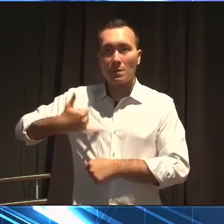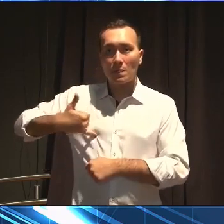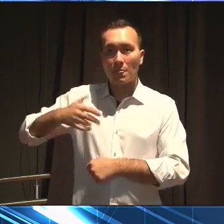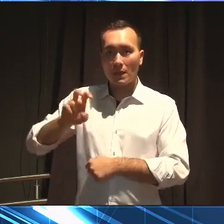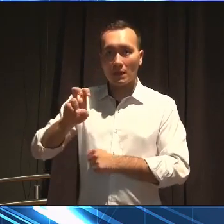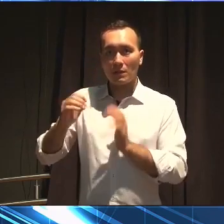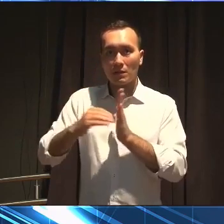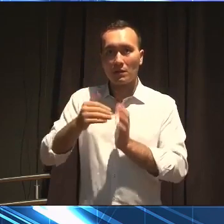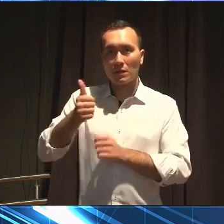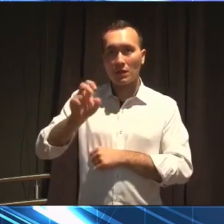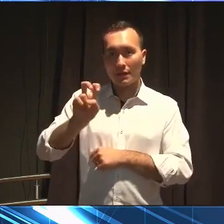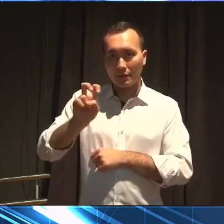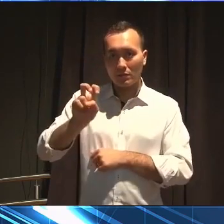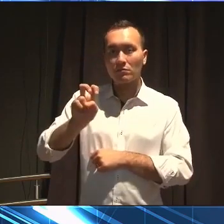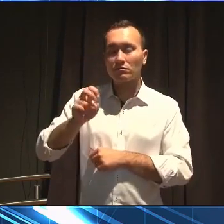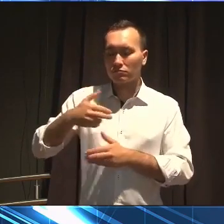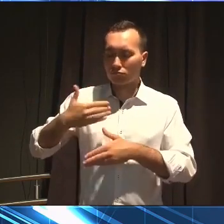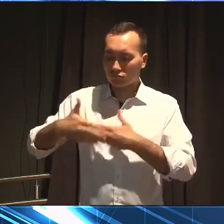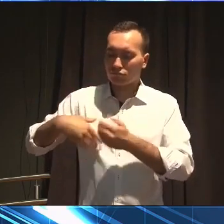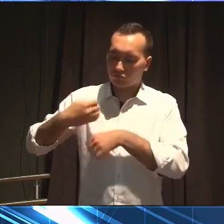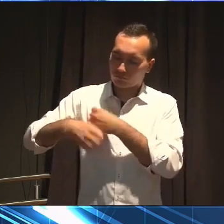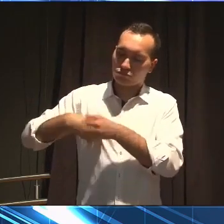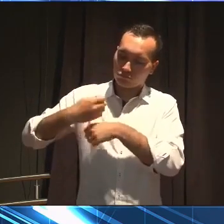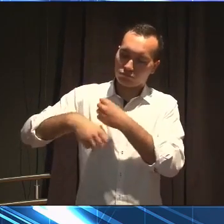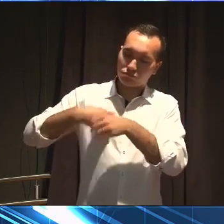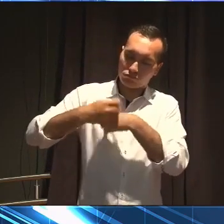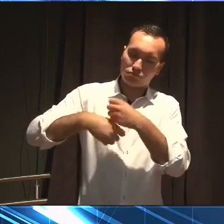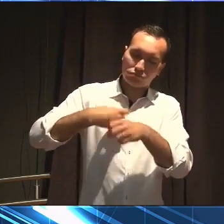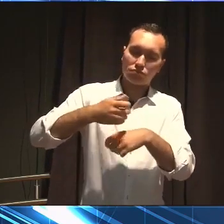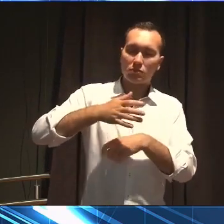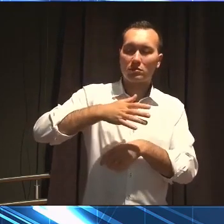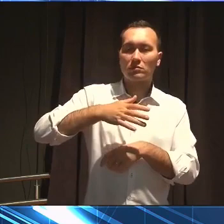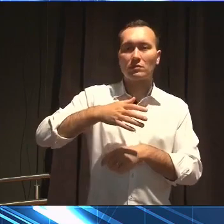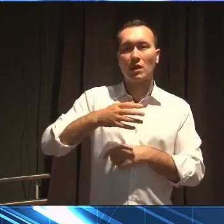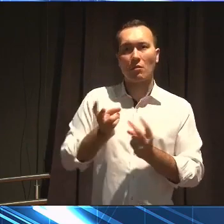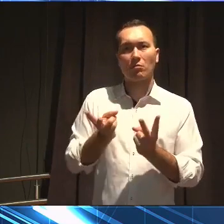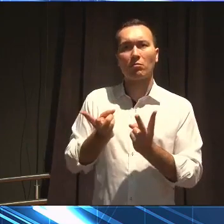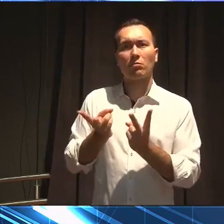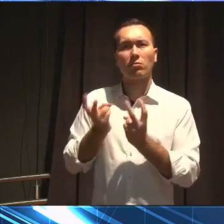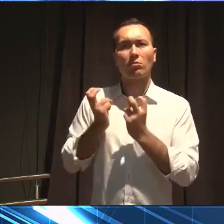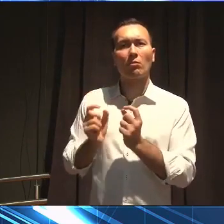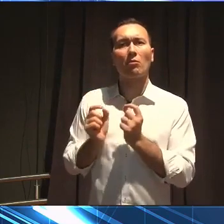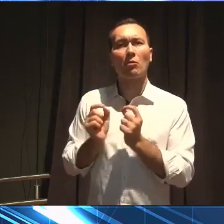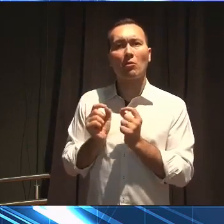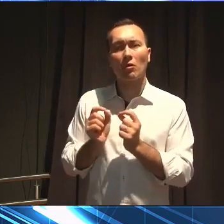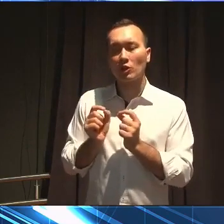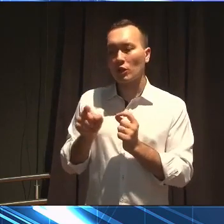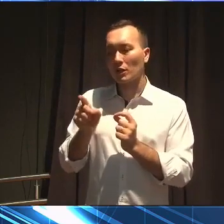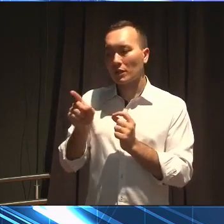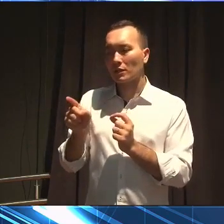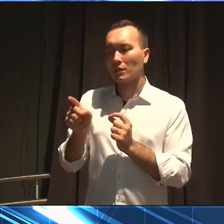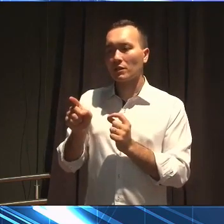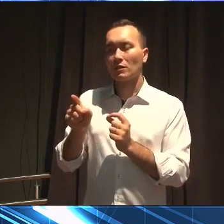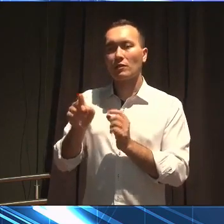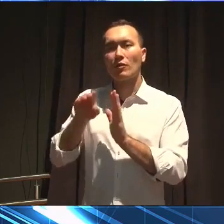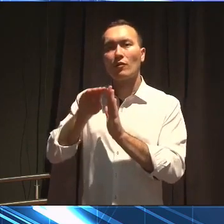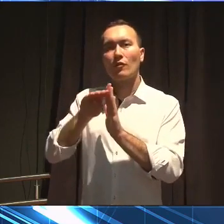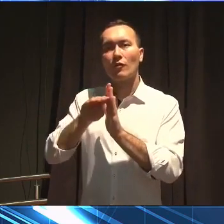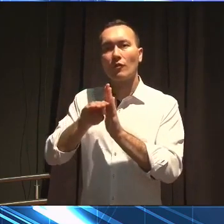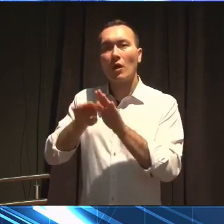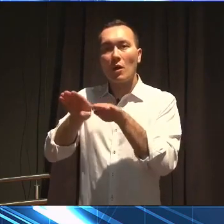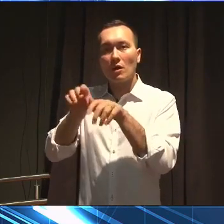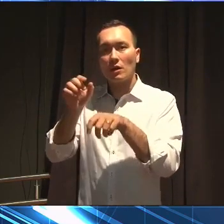idade. E conforme o tempo foi passando, a gente consegue perceber que um número menor de